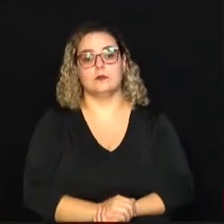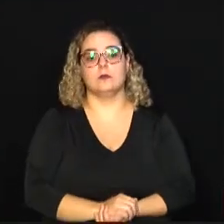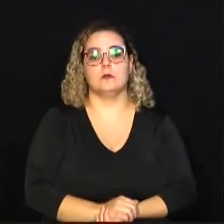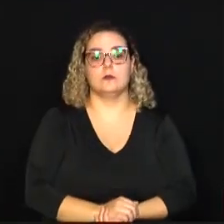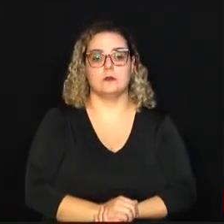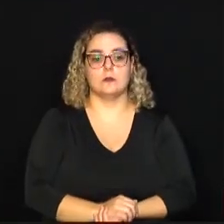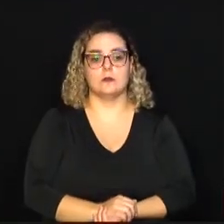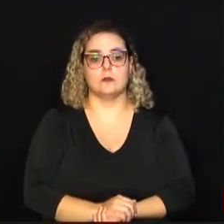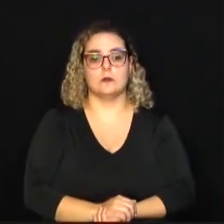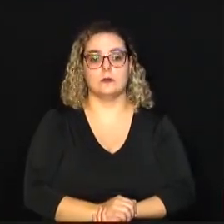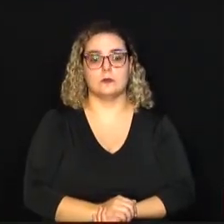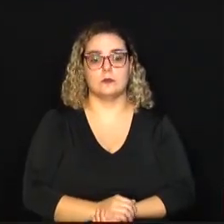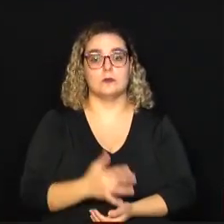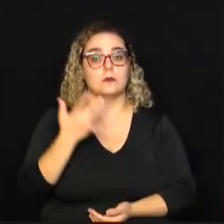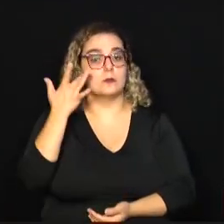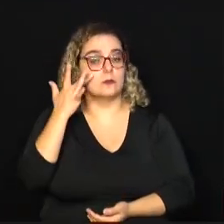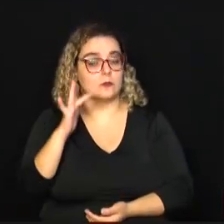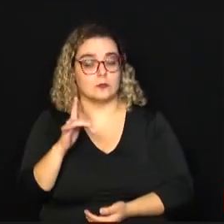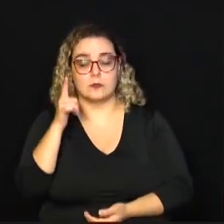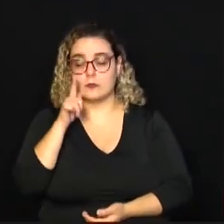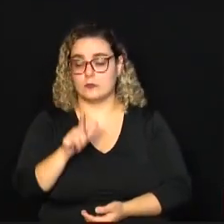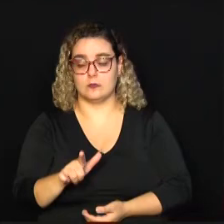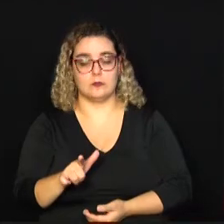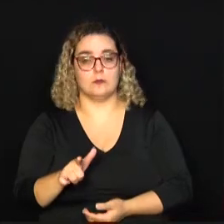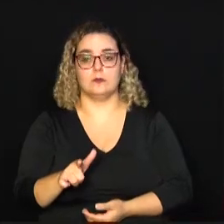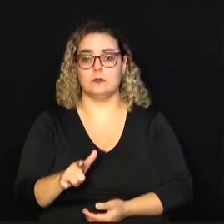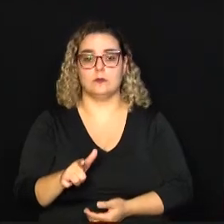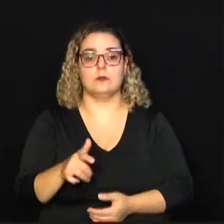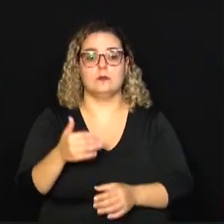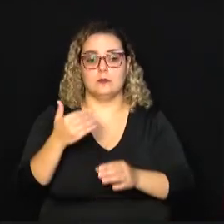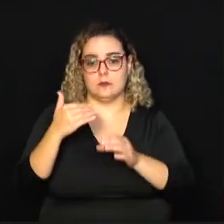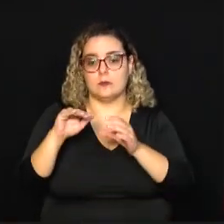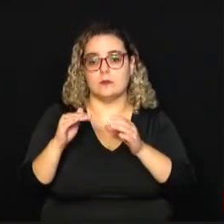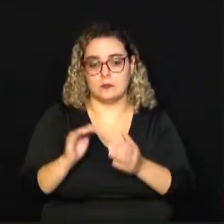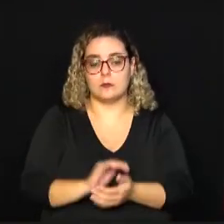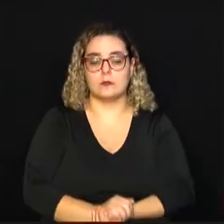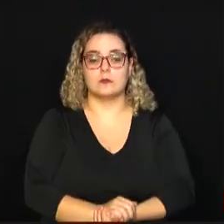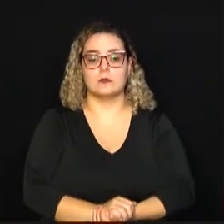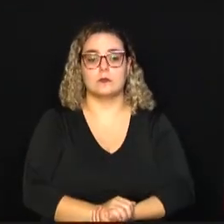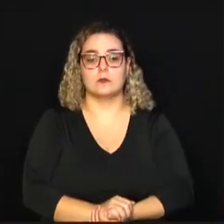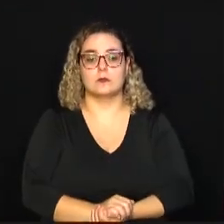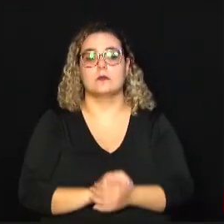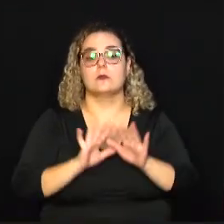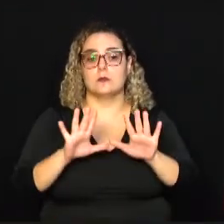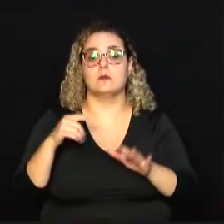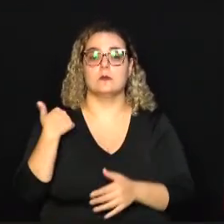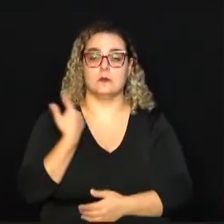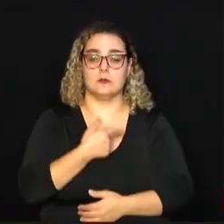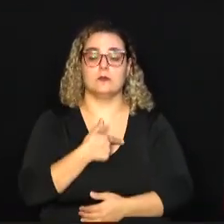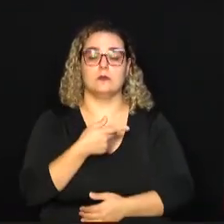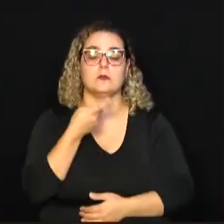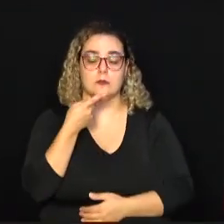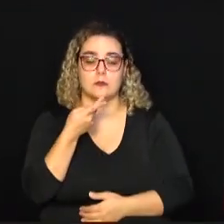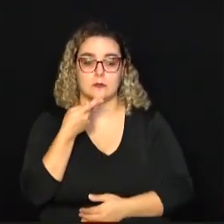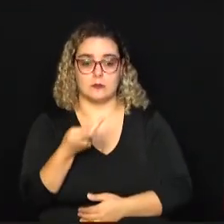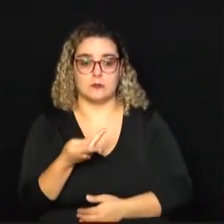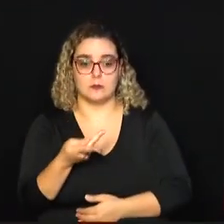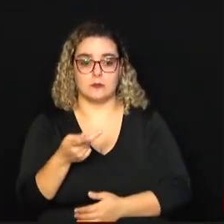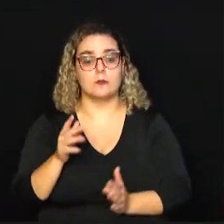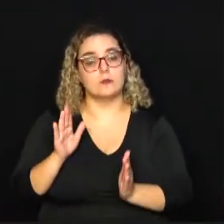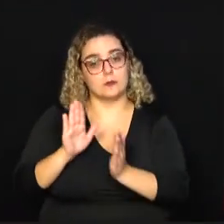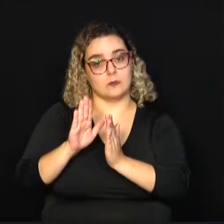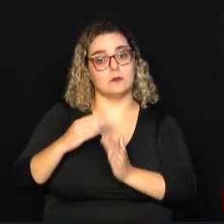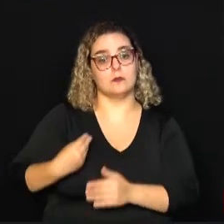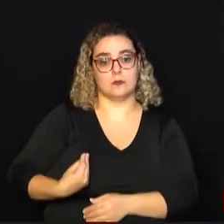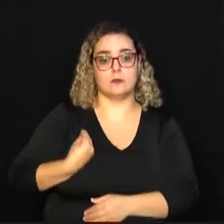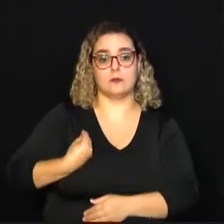que eu não vou conseguir passar para vocês. Mas o que a gente quer dizer é isso, que a Frente pela Vida